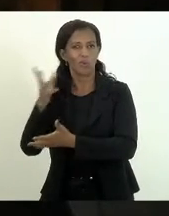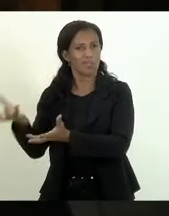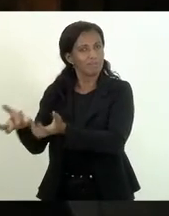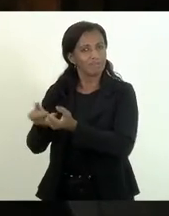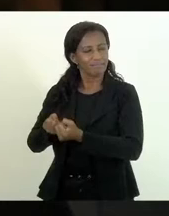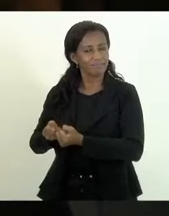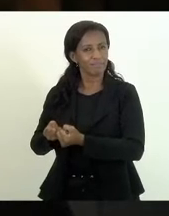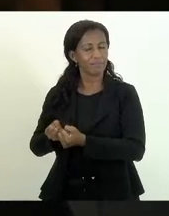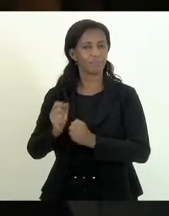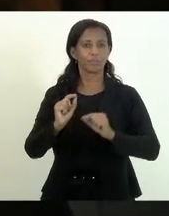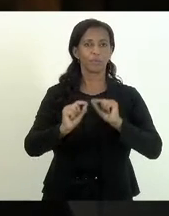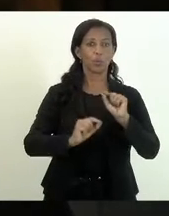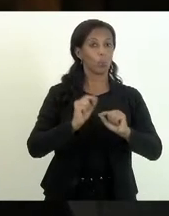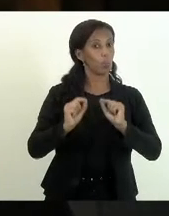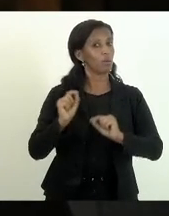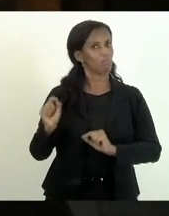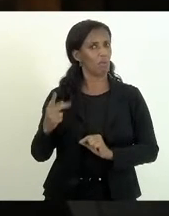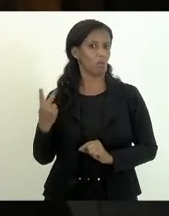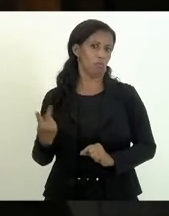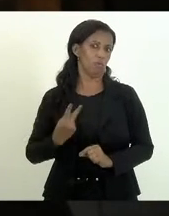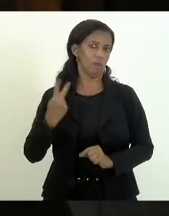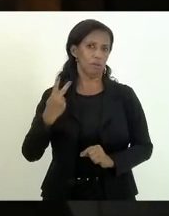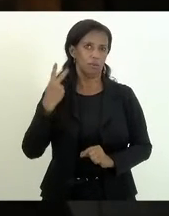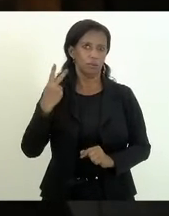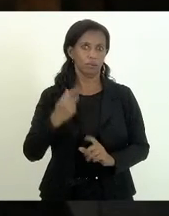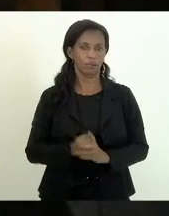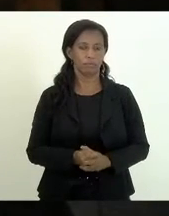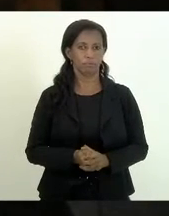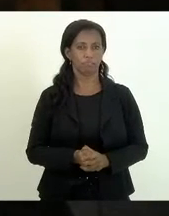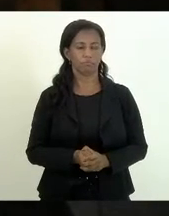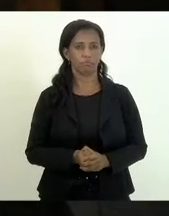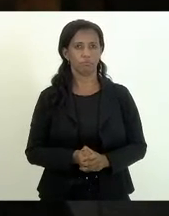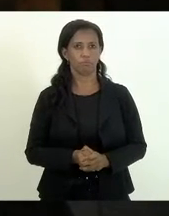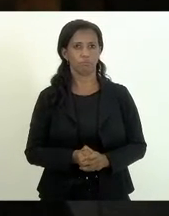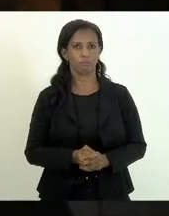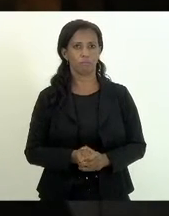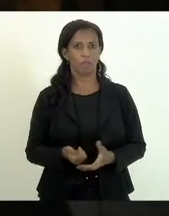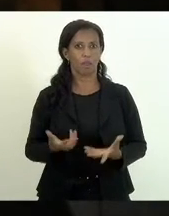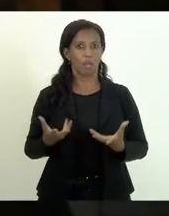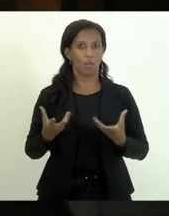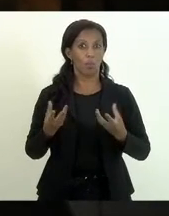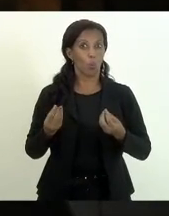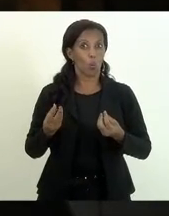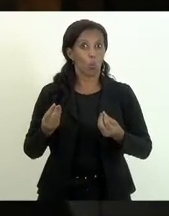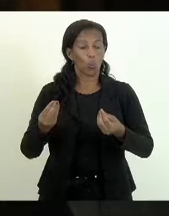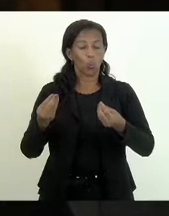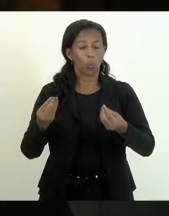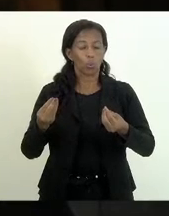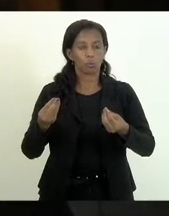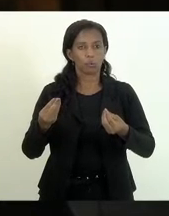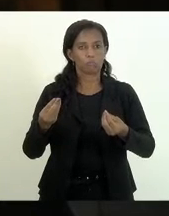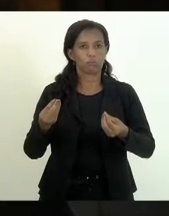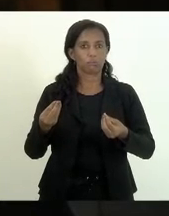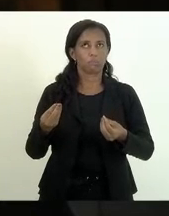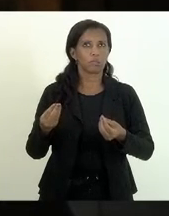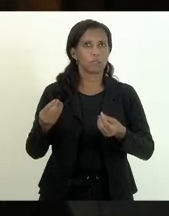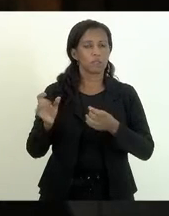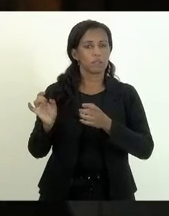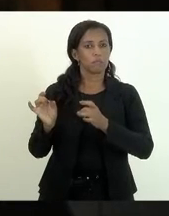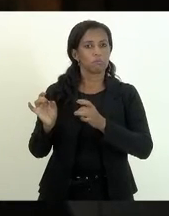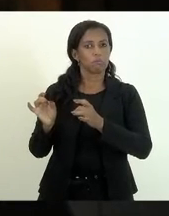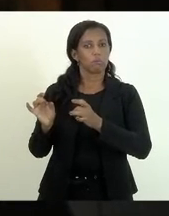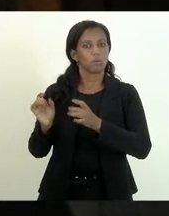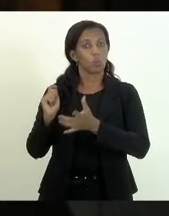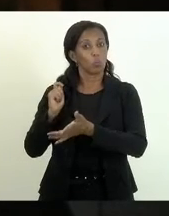O que é um valor é absolutamente muito aquém de uma